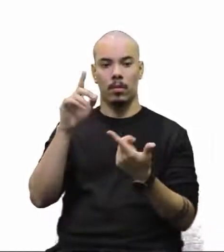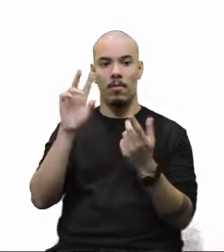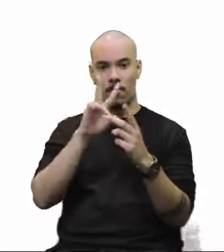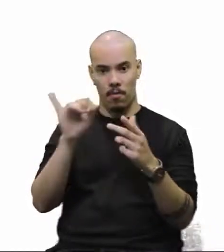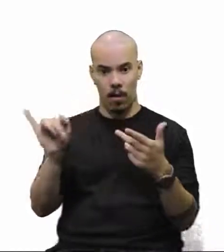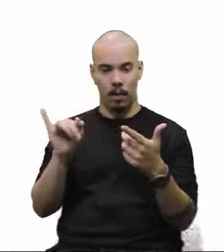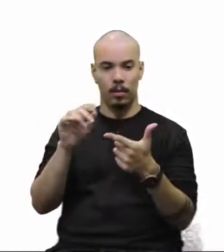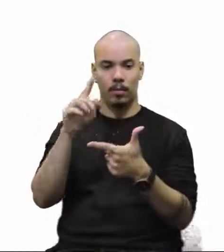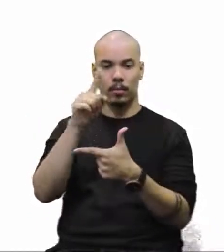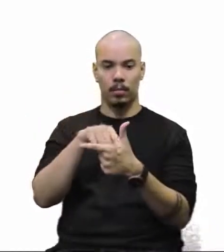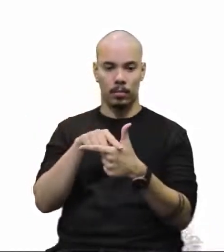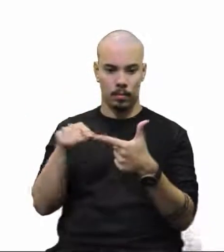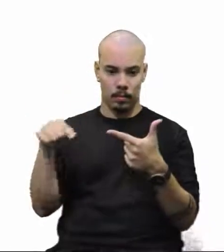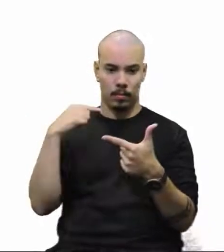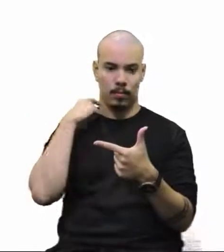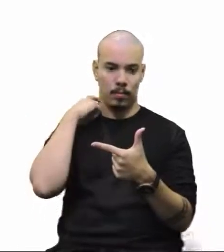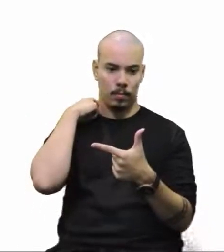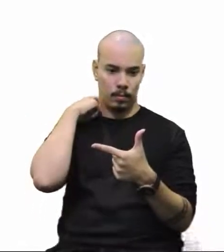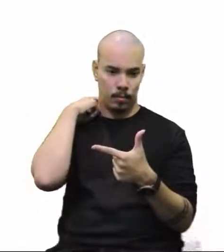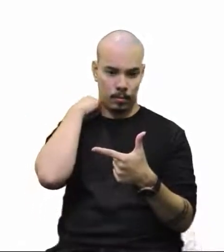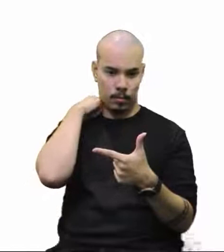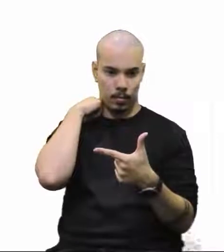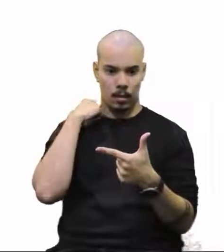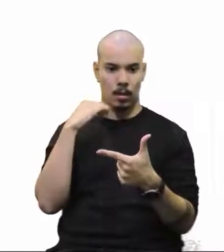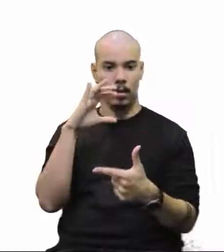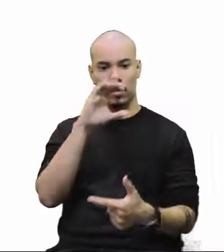dividido por 15.